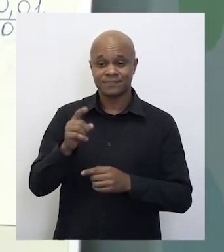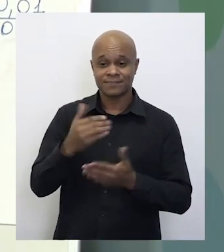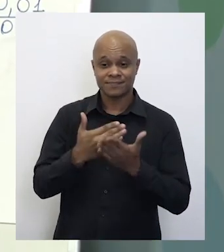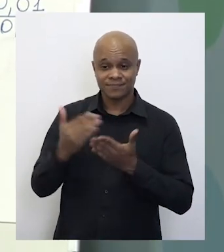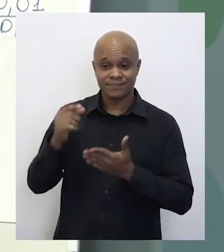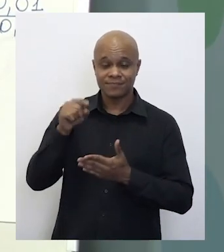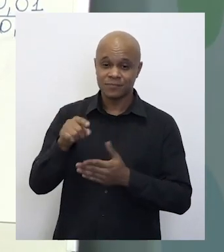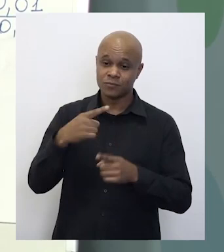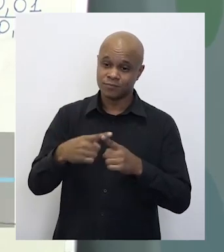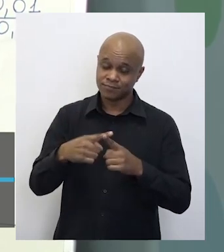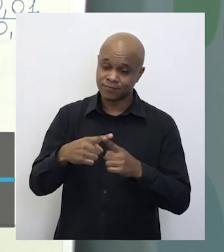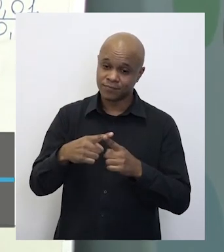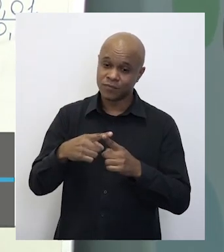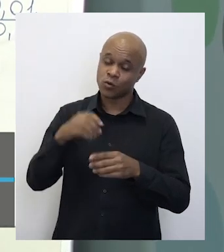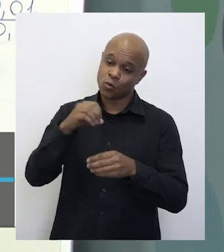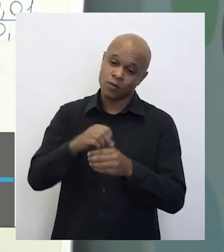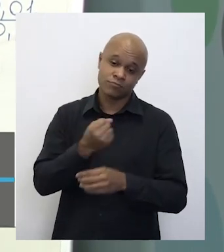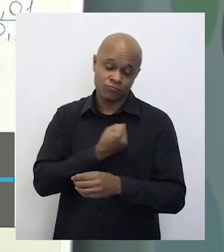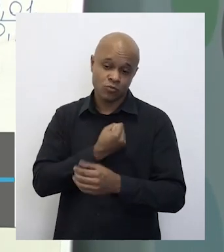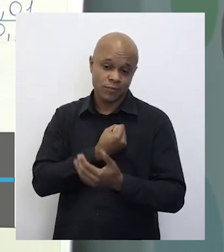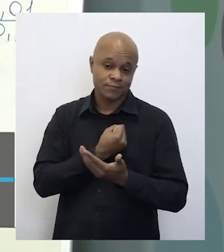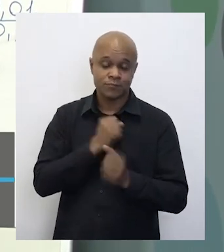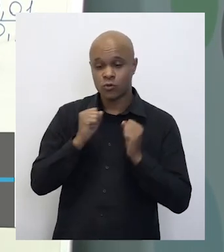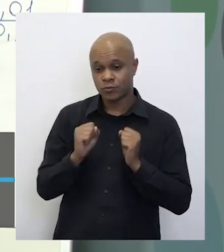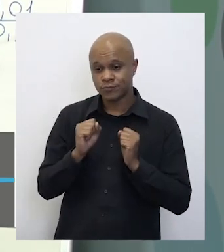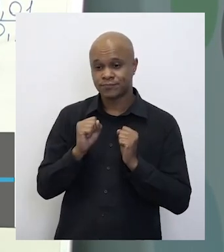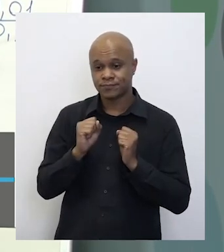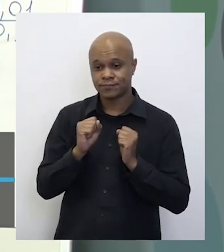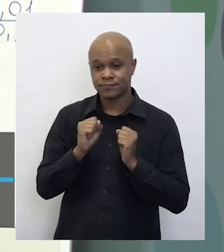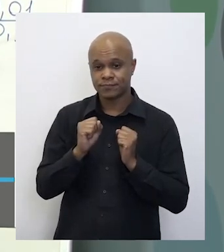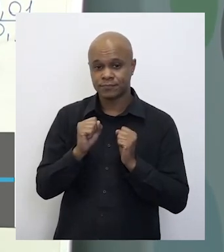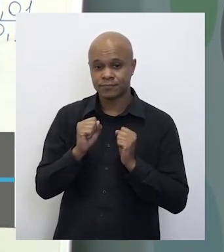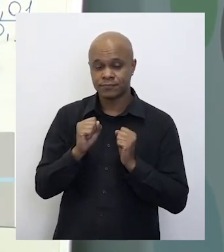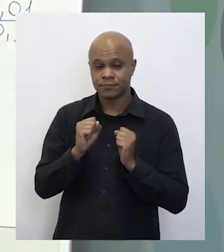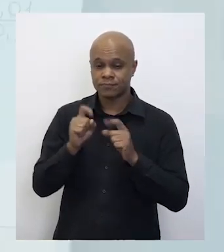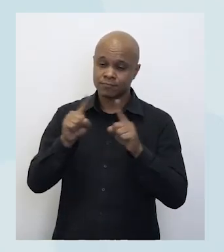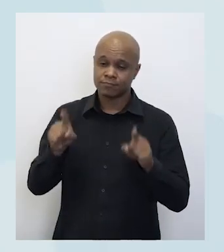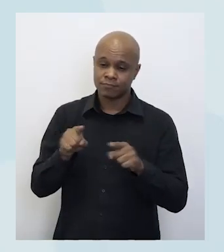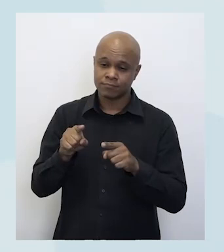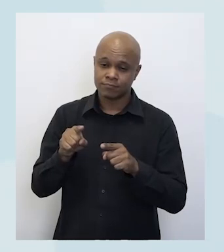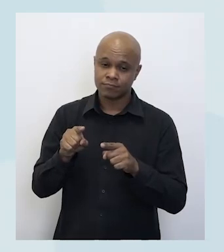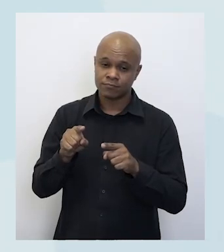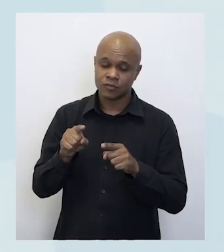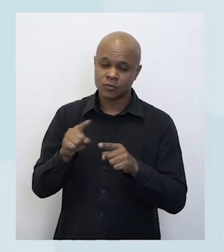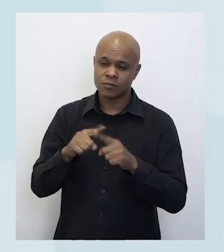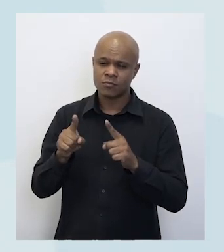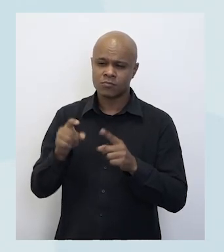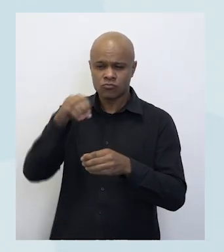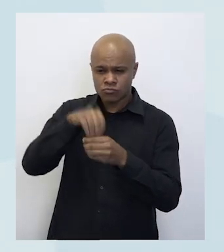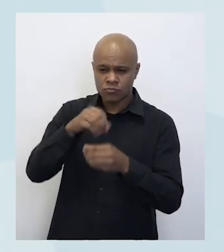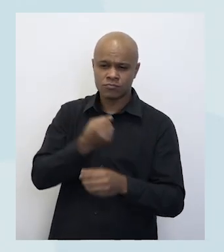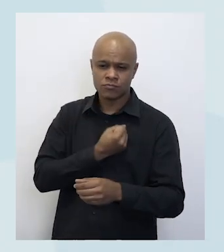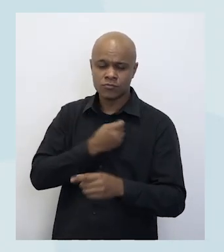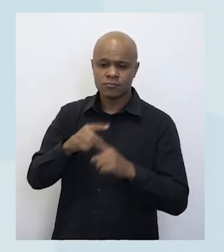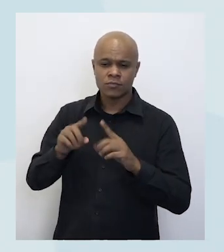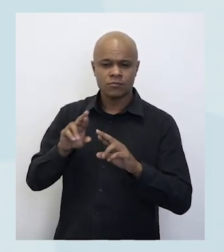X de reagente, eu posso ter colocado uma quantidade X também de produto, só que eles vão estar trabalhando. Vai chegar uma hora que eles